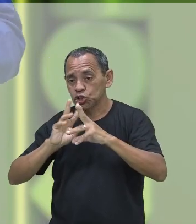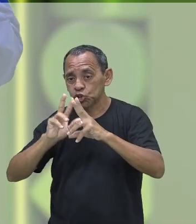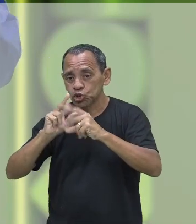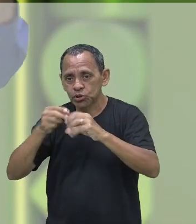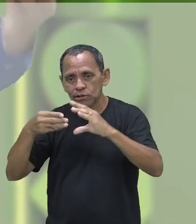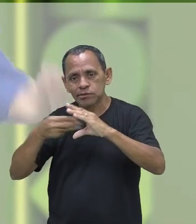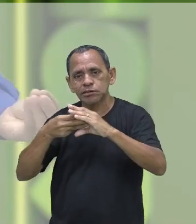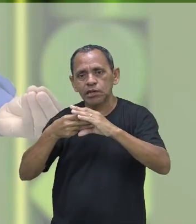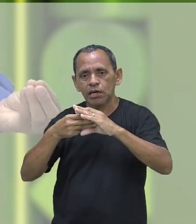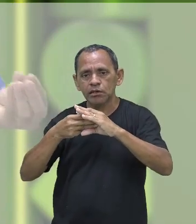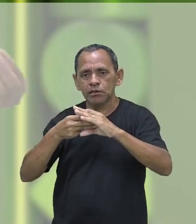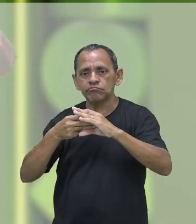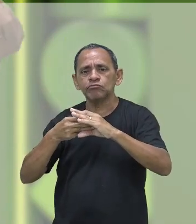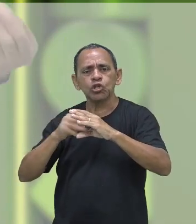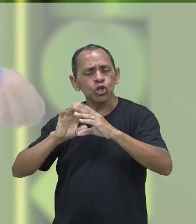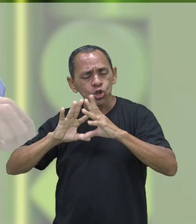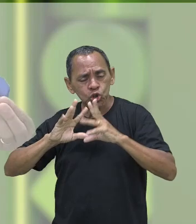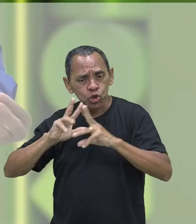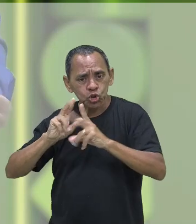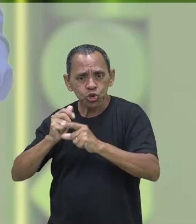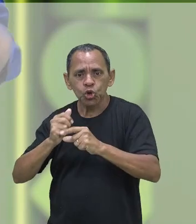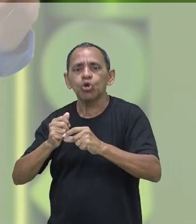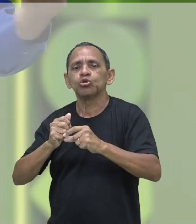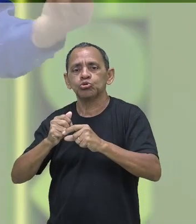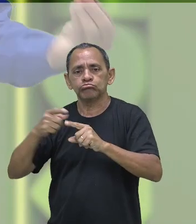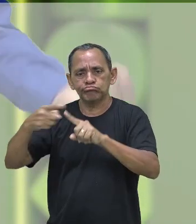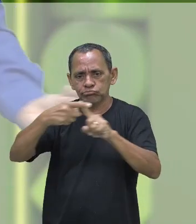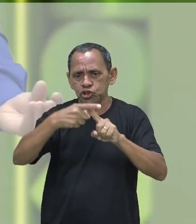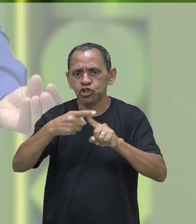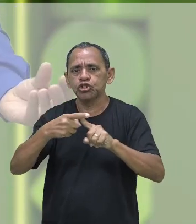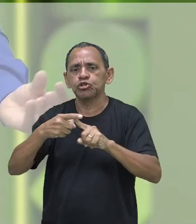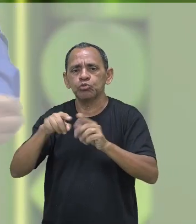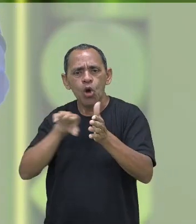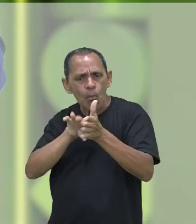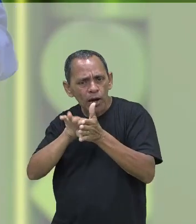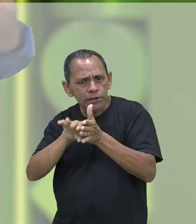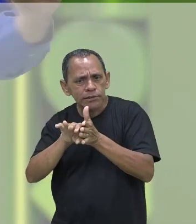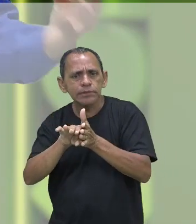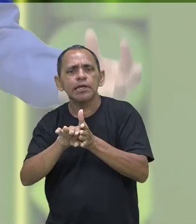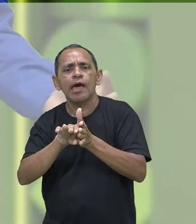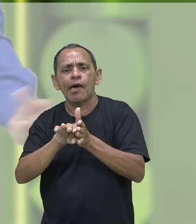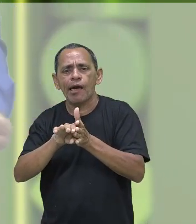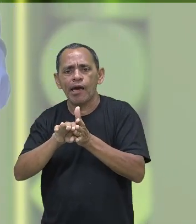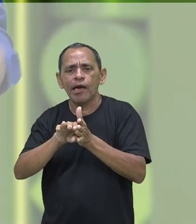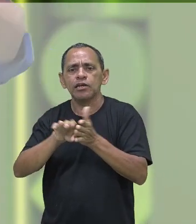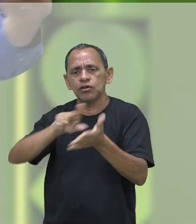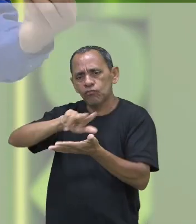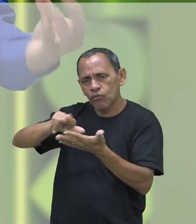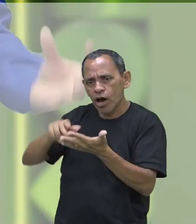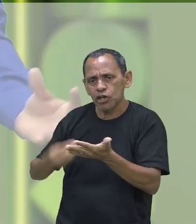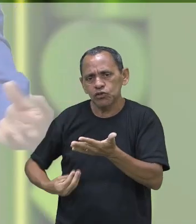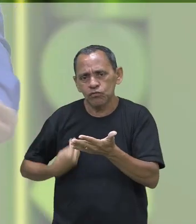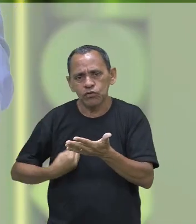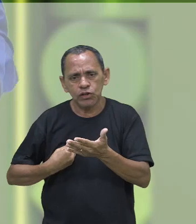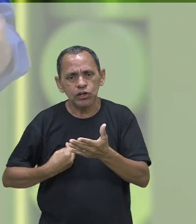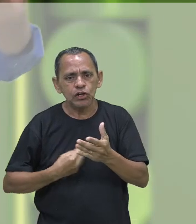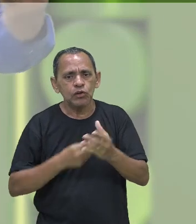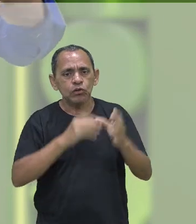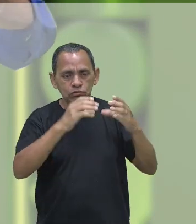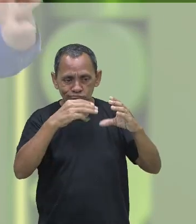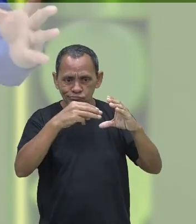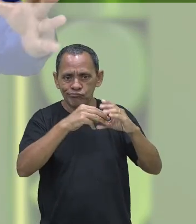células, desde bactérias, que são seres unicelulares, amebas,